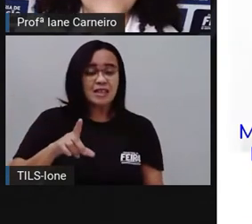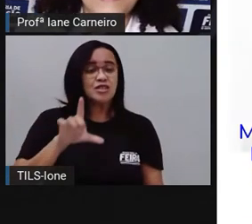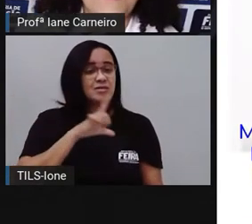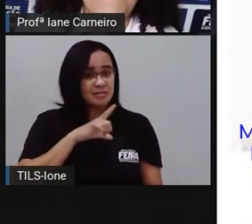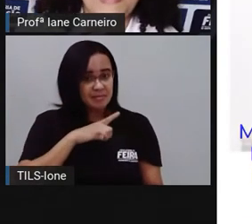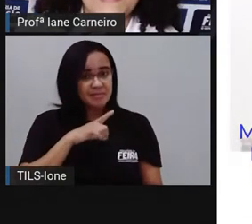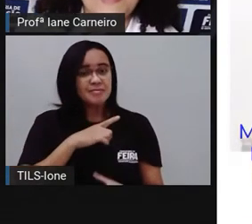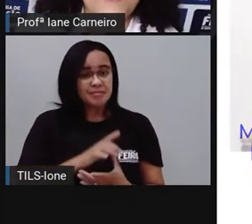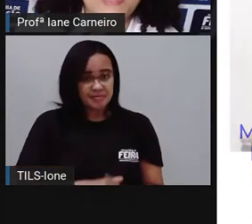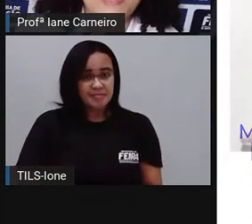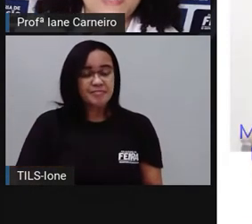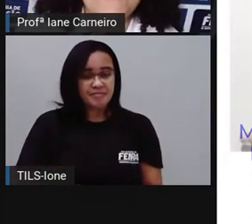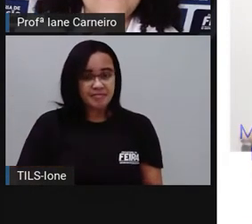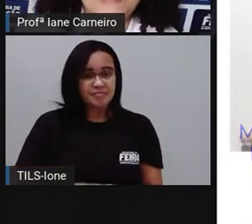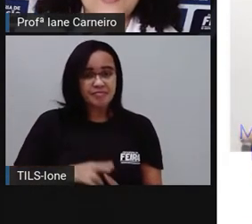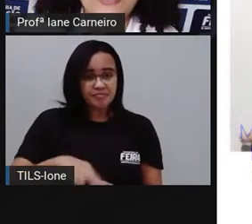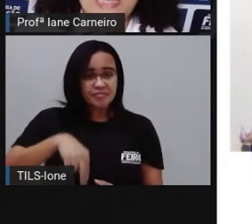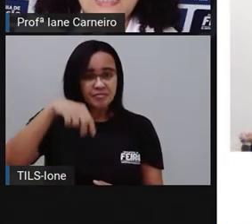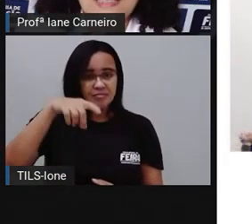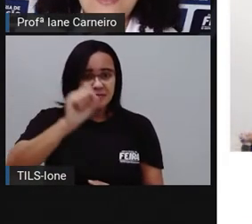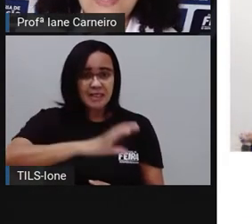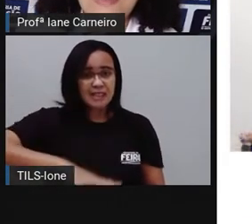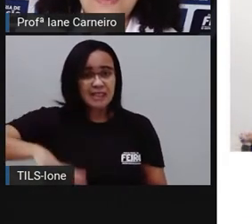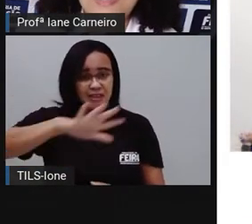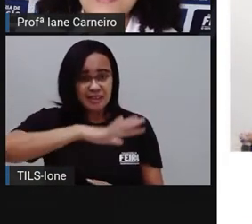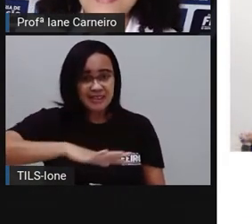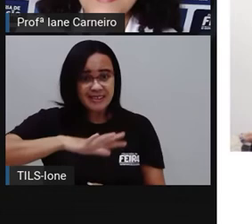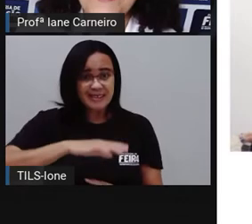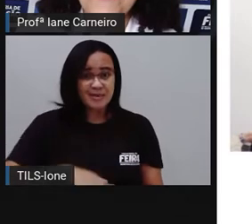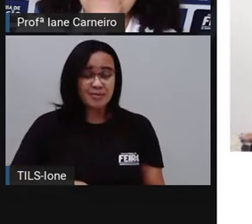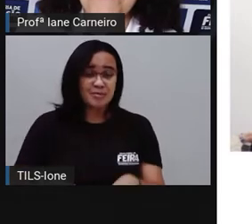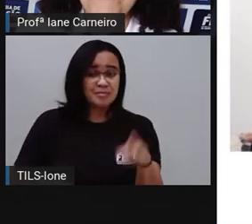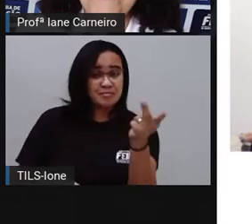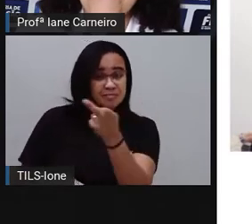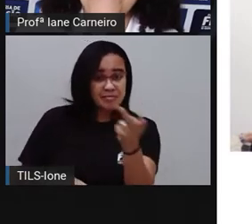Vamos ver quem mais está por aqui. Vocês conhecem essas duas moças?